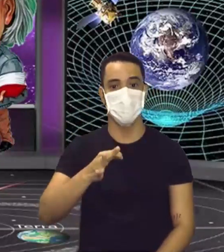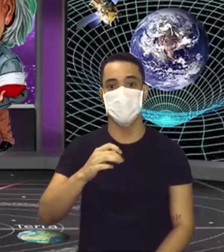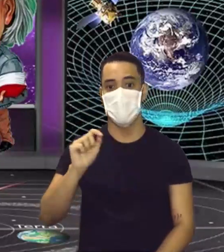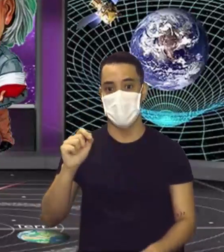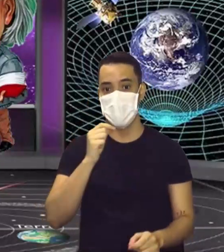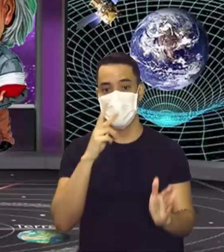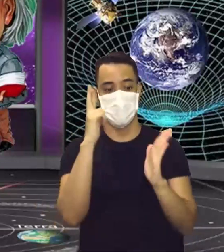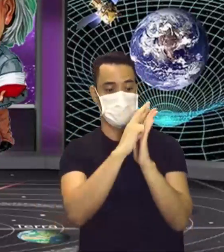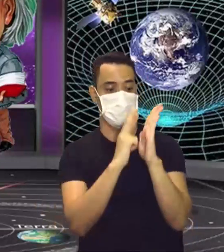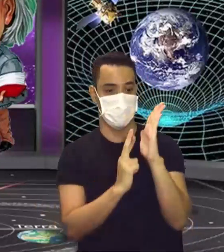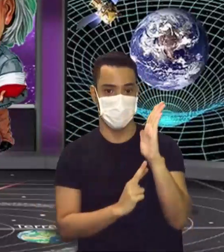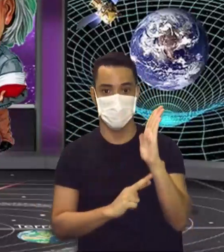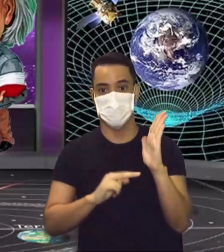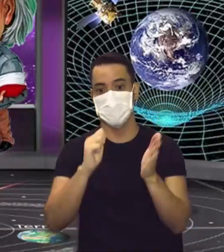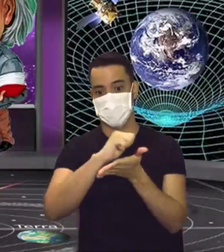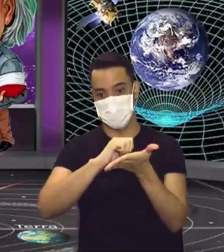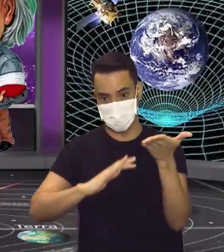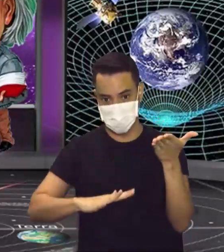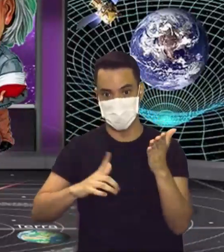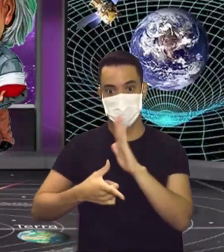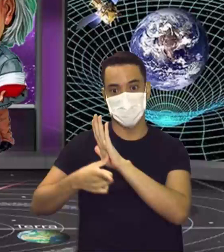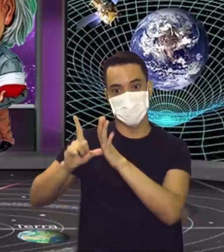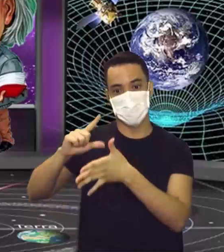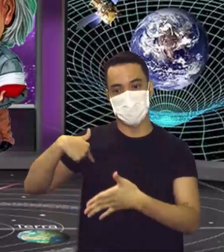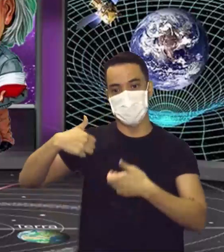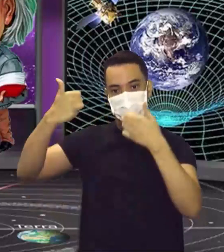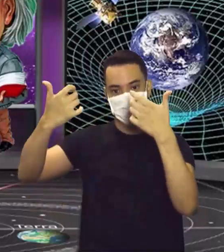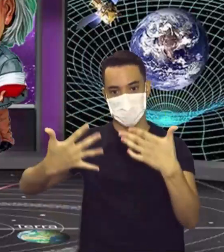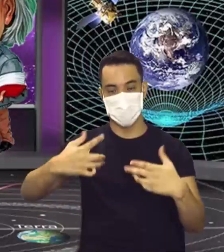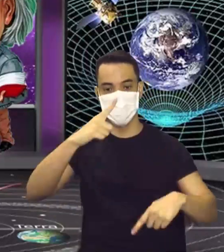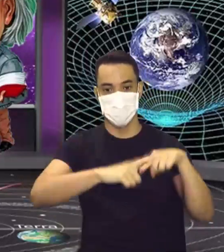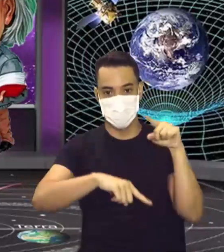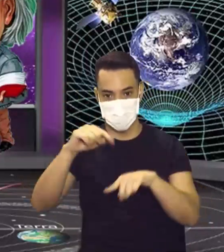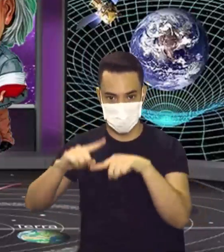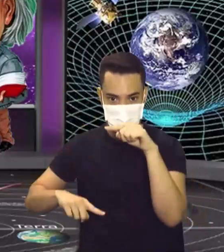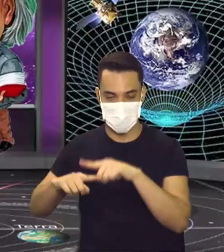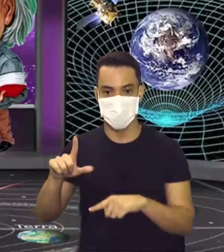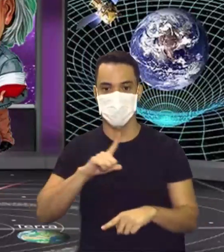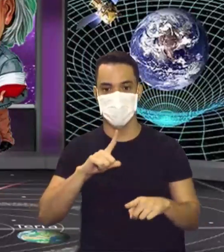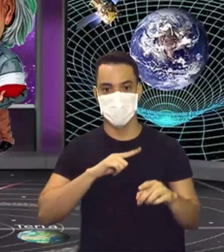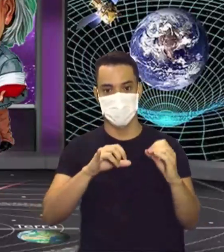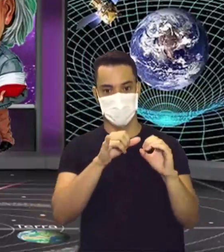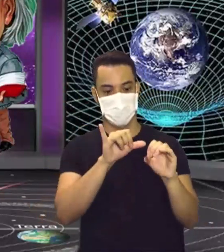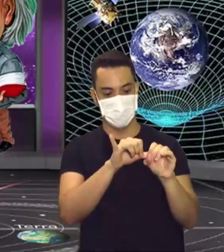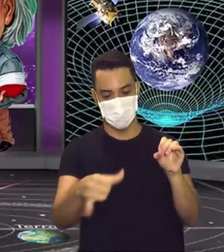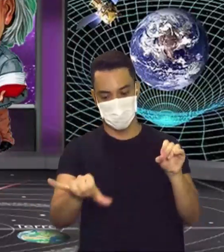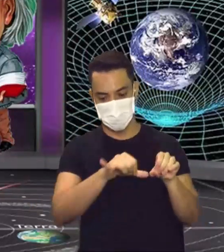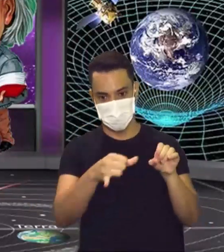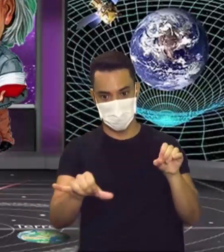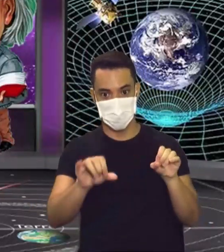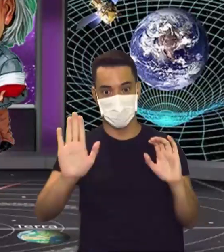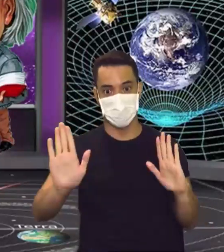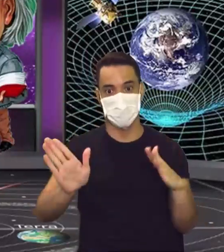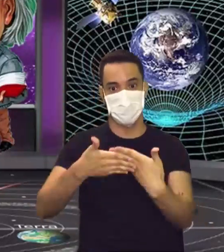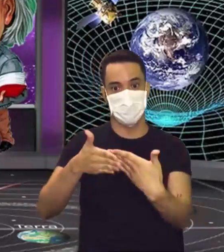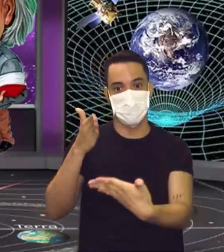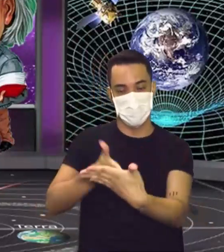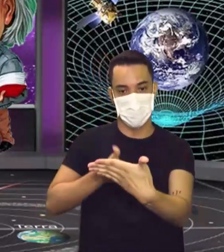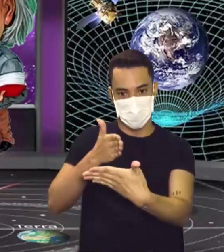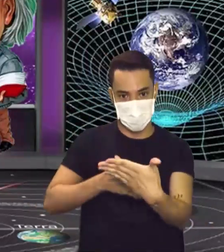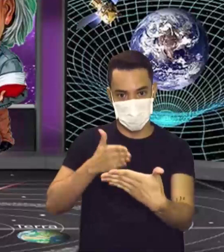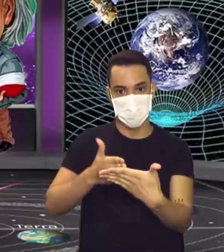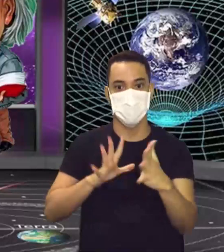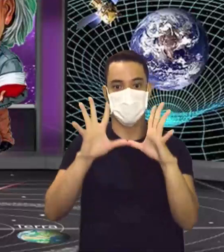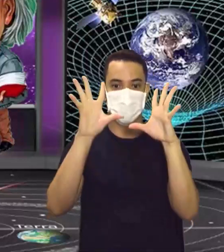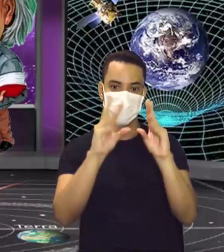resolver exercícios. Bom, nós estávamos falando dos materiais que são condutores, que são isolantes, que são